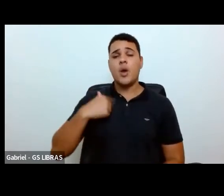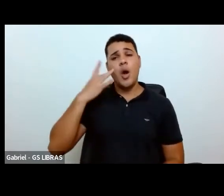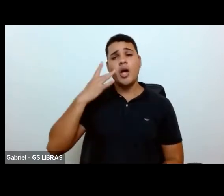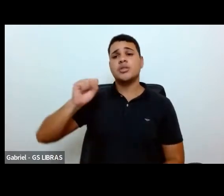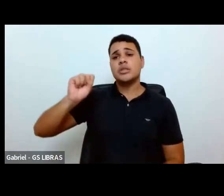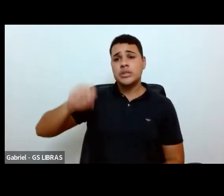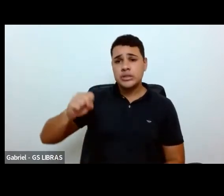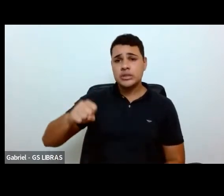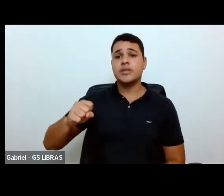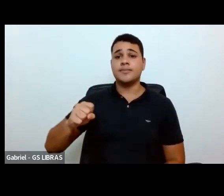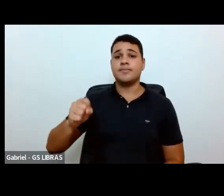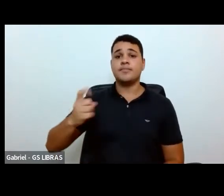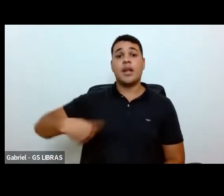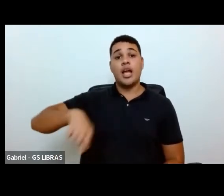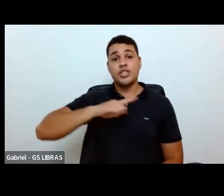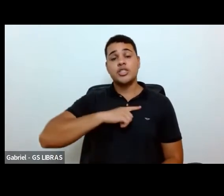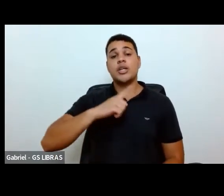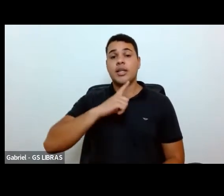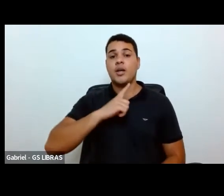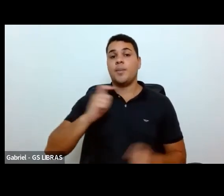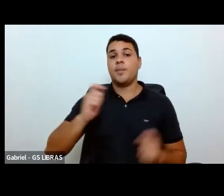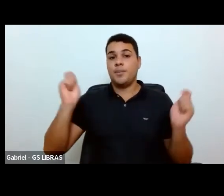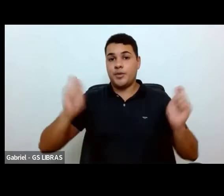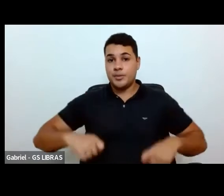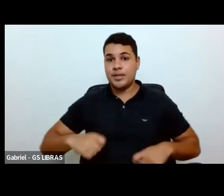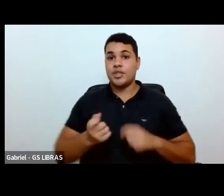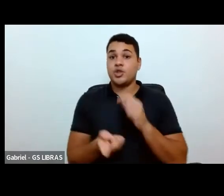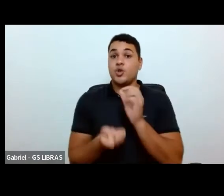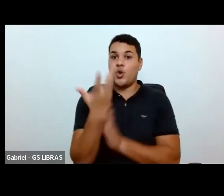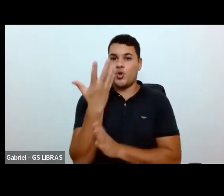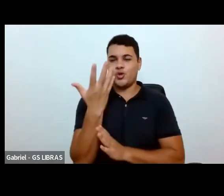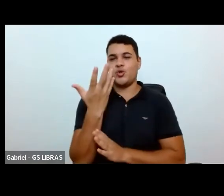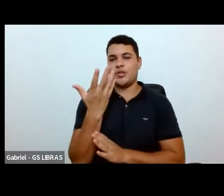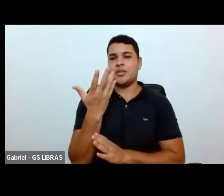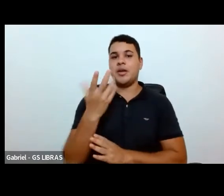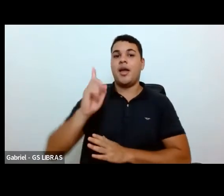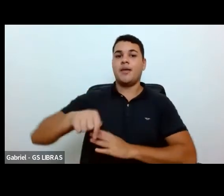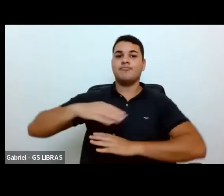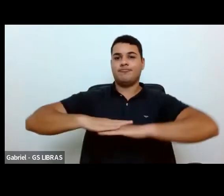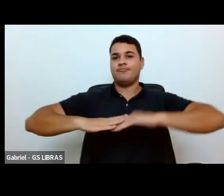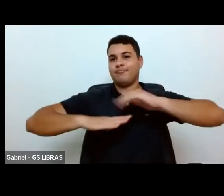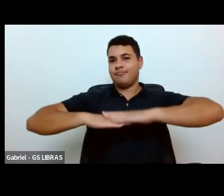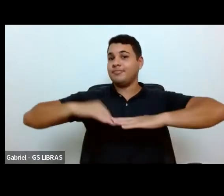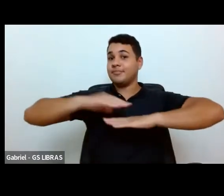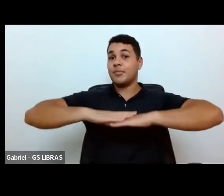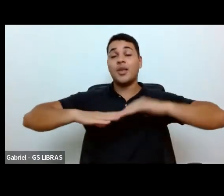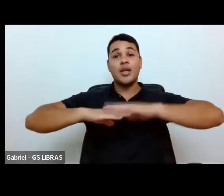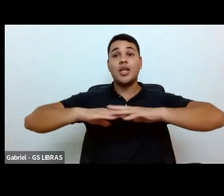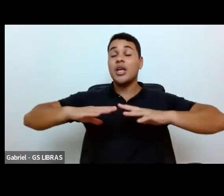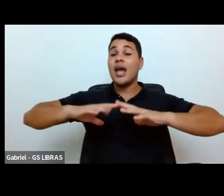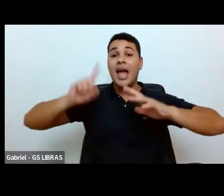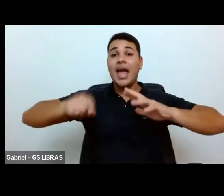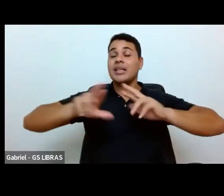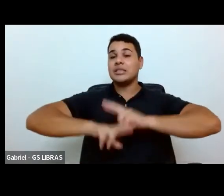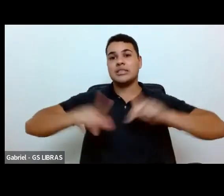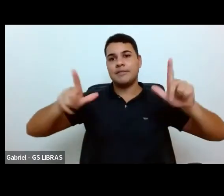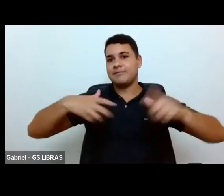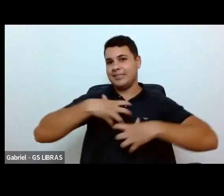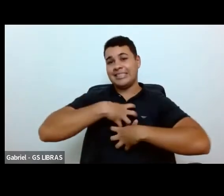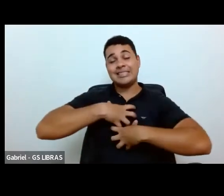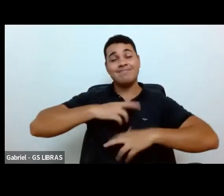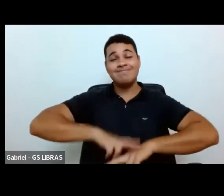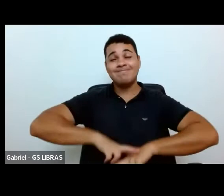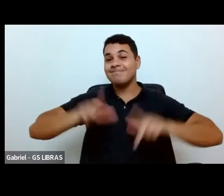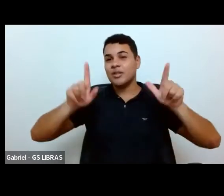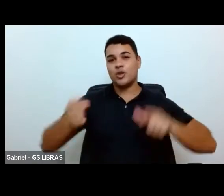tem uma possibilidade de construção muito diferenciada dentro da academia, nas suas várias dimensões, né?